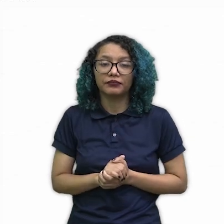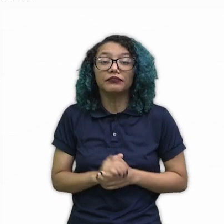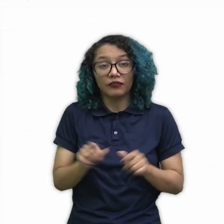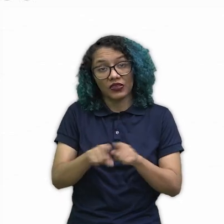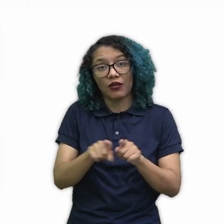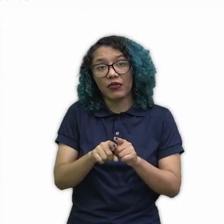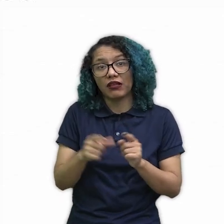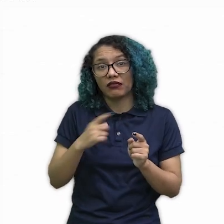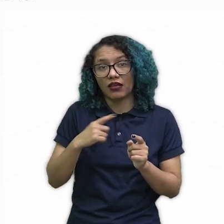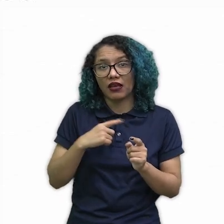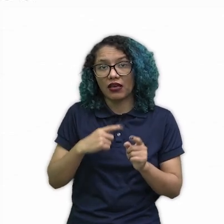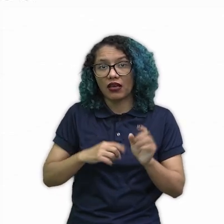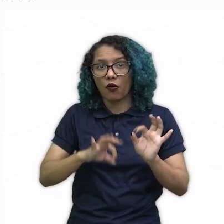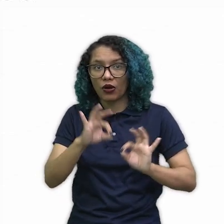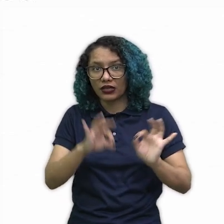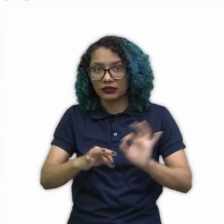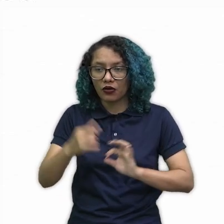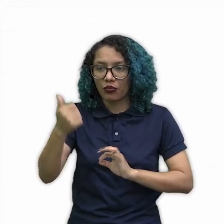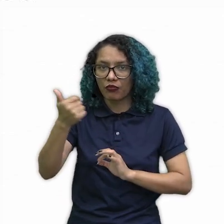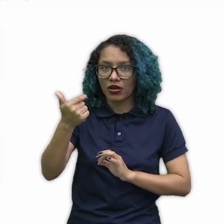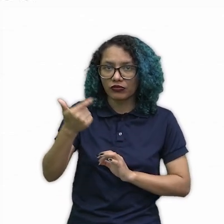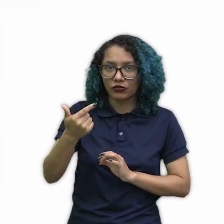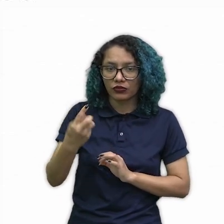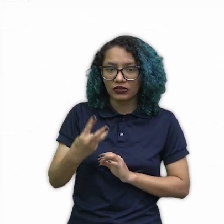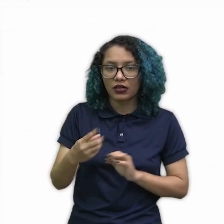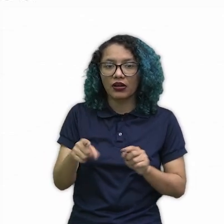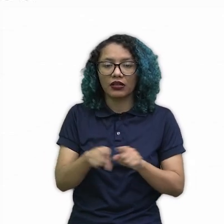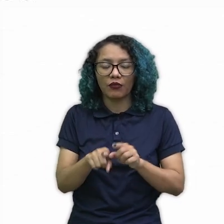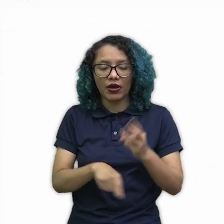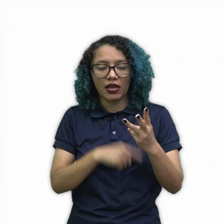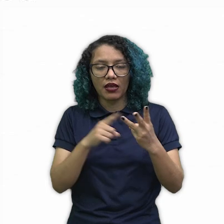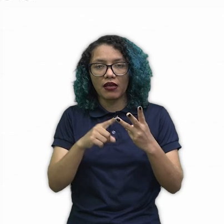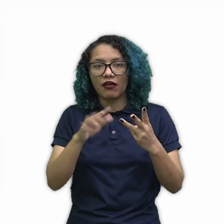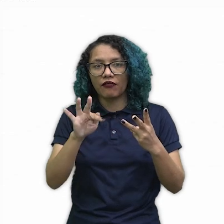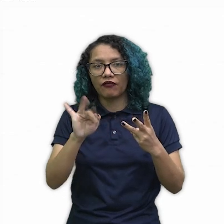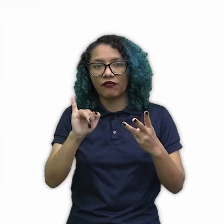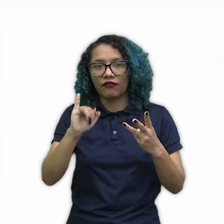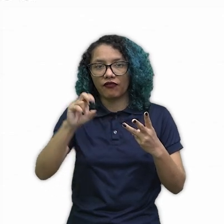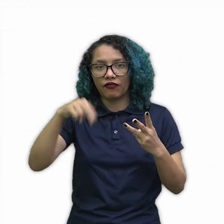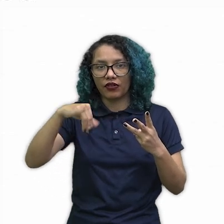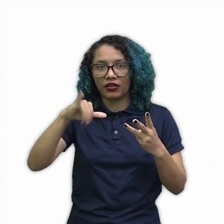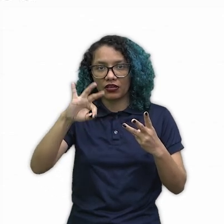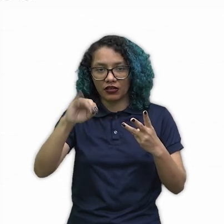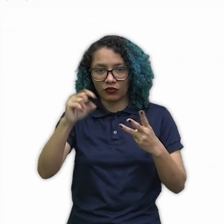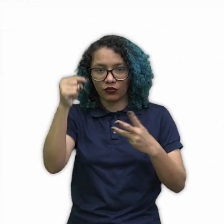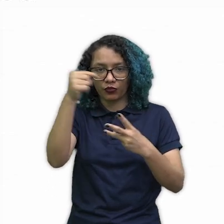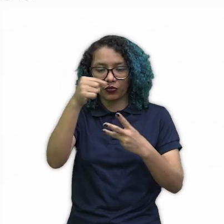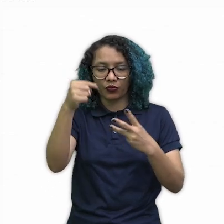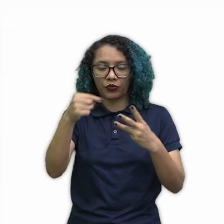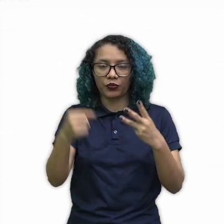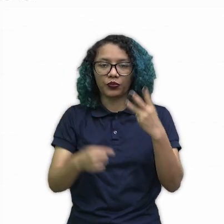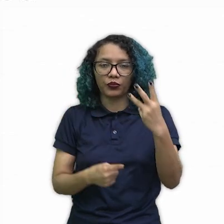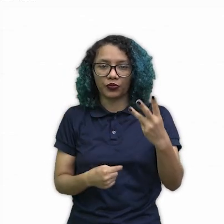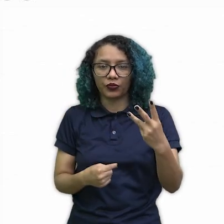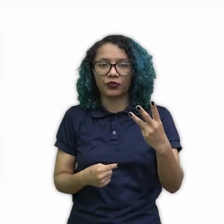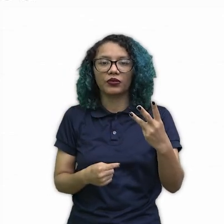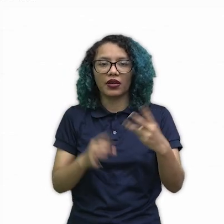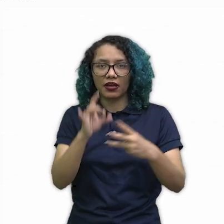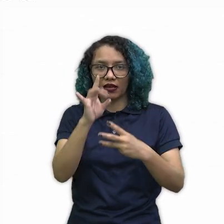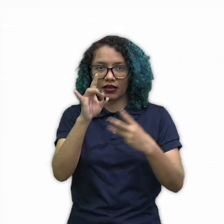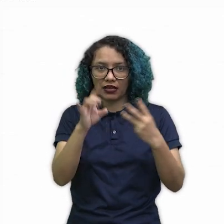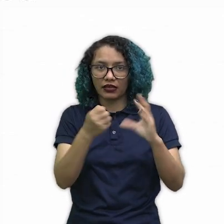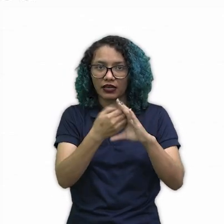aparecer, tá? E tem ali o finito. Então, os elementos cada item da